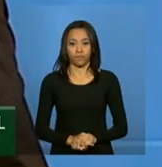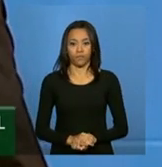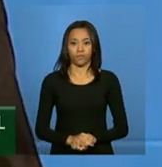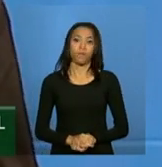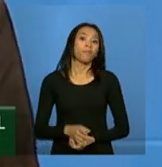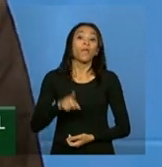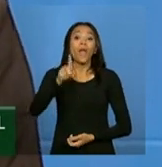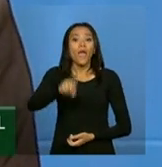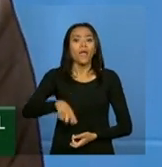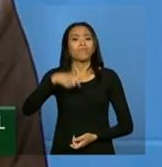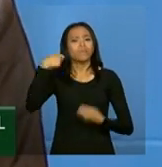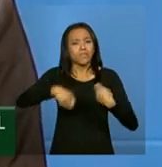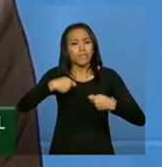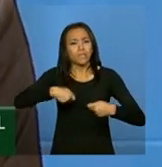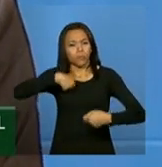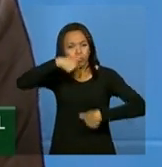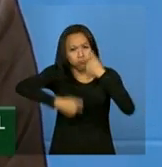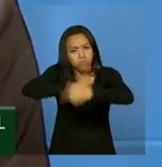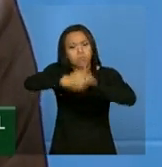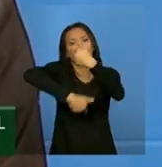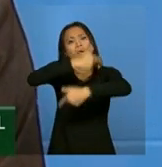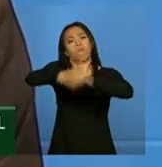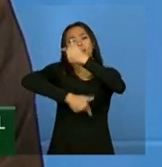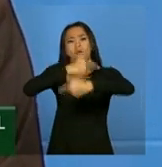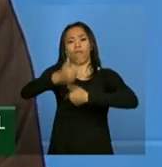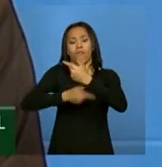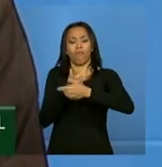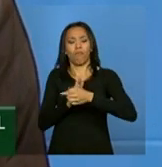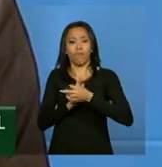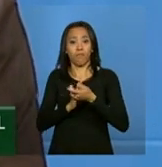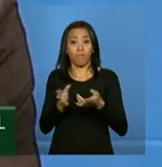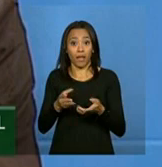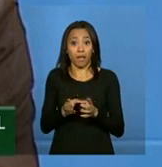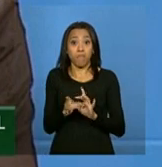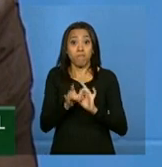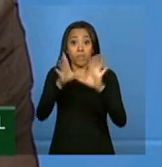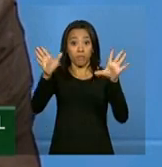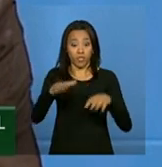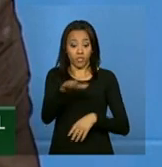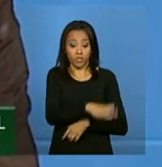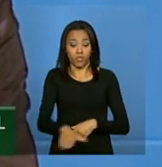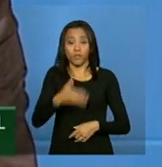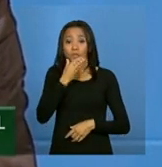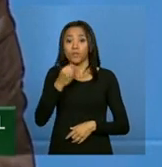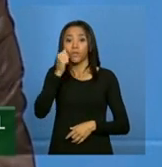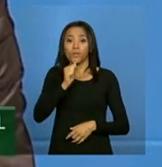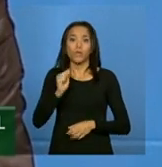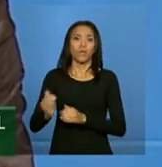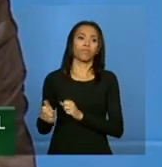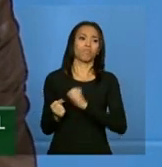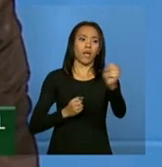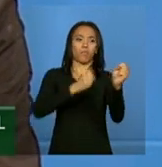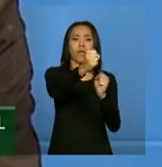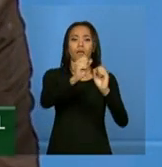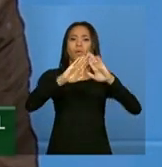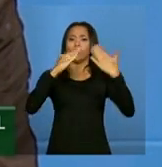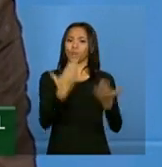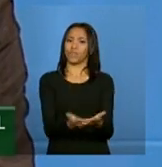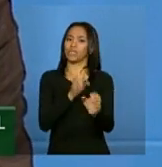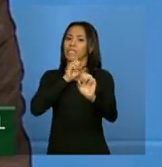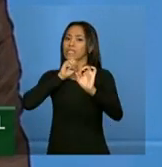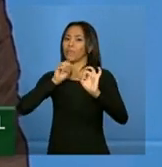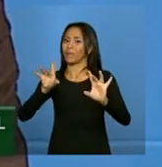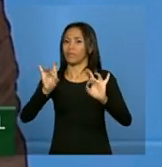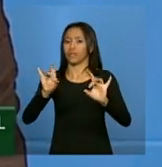São necessários mais esforços para aumentar o acesso dos meninos e das meninas a uma educação de qualidade. Isso é de suma